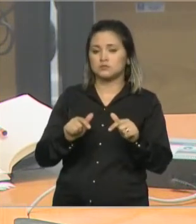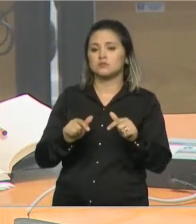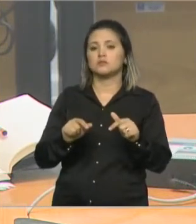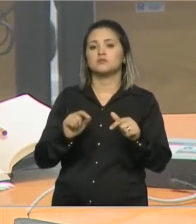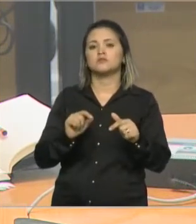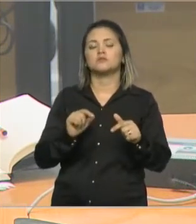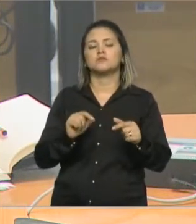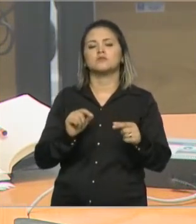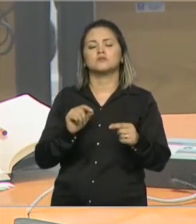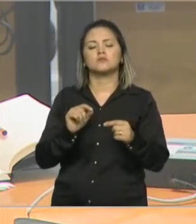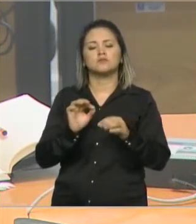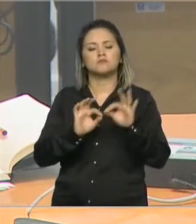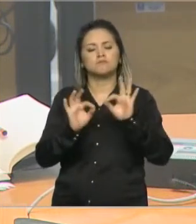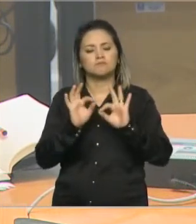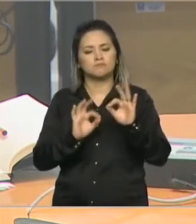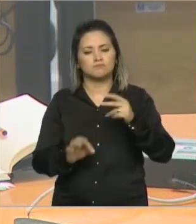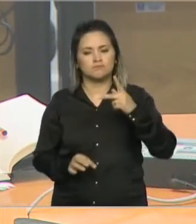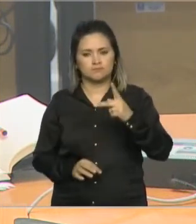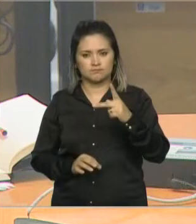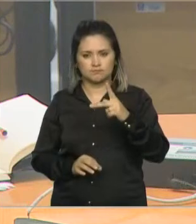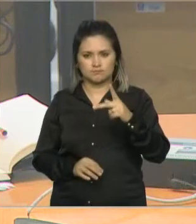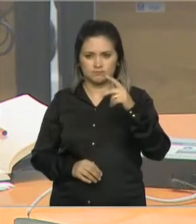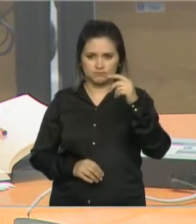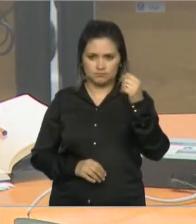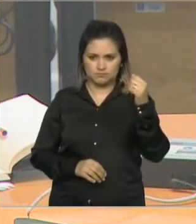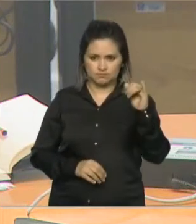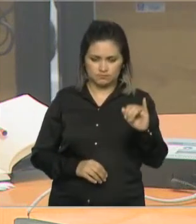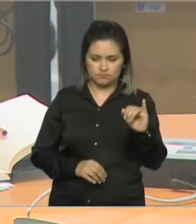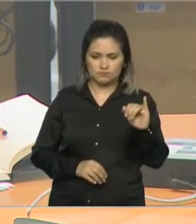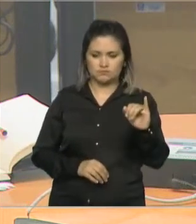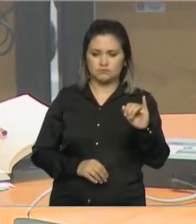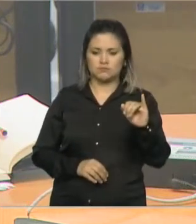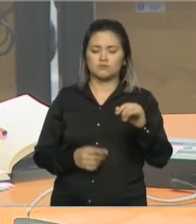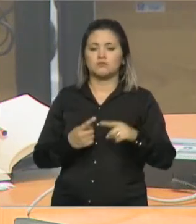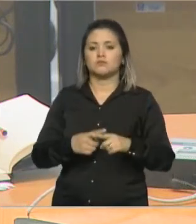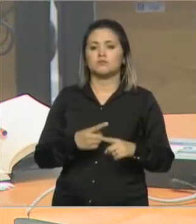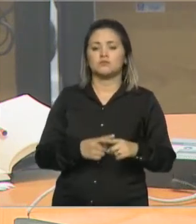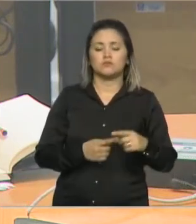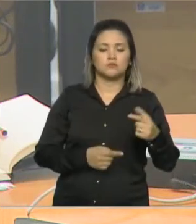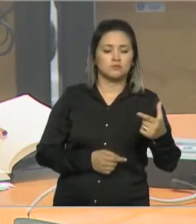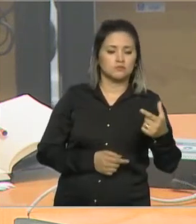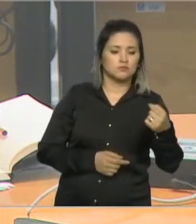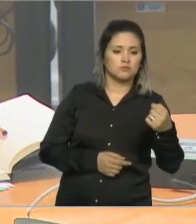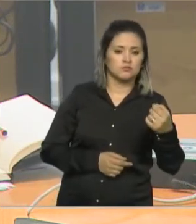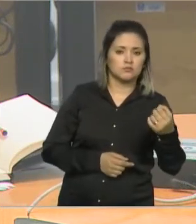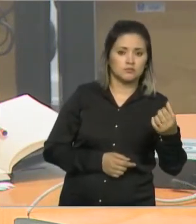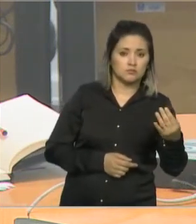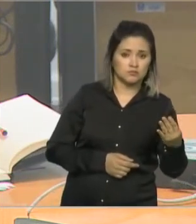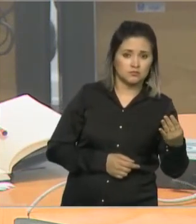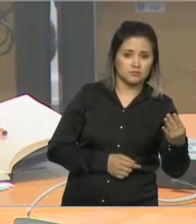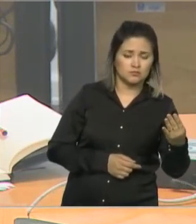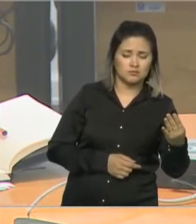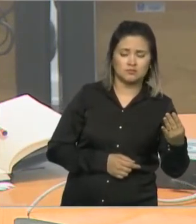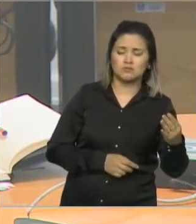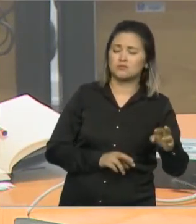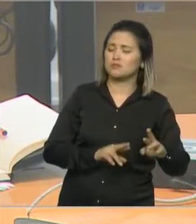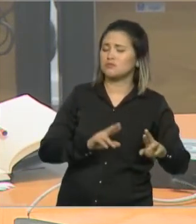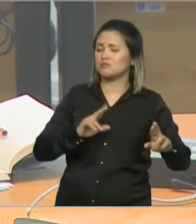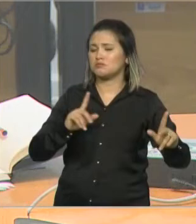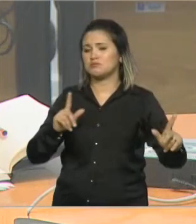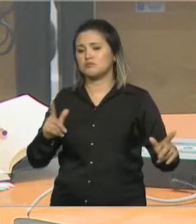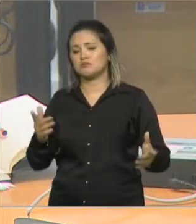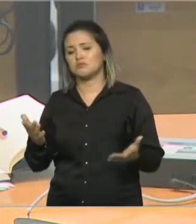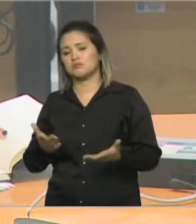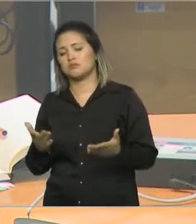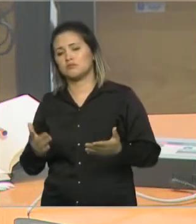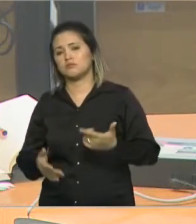nossa rede, em 2019, é totalmente diversa do que era em 2004. Isso vai causar problema. Por quê? Porque a gente não